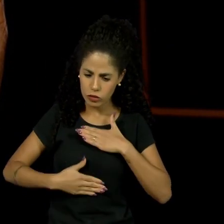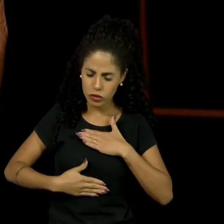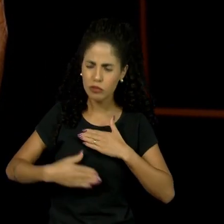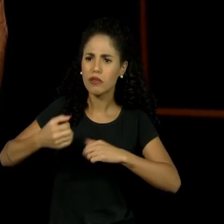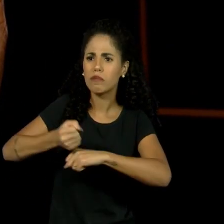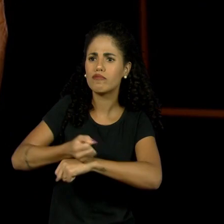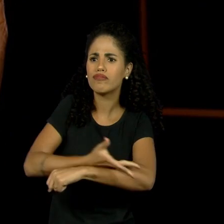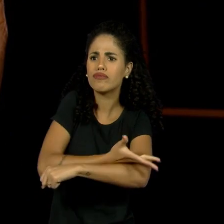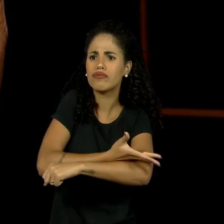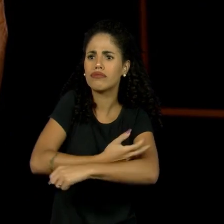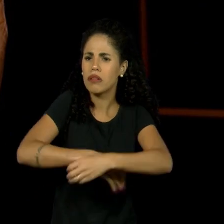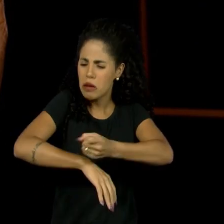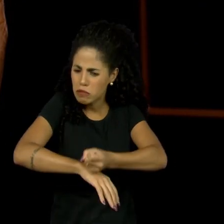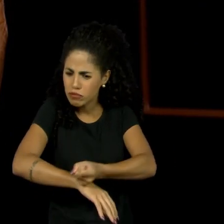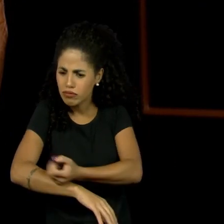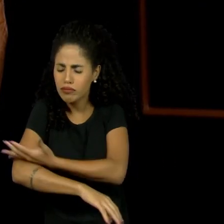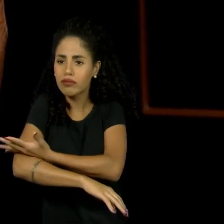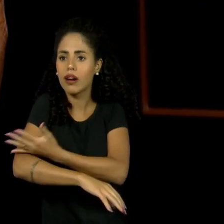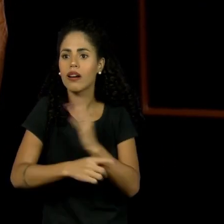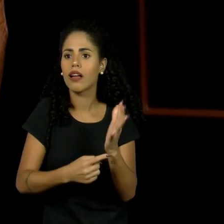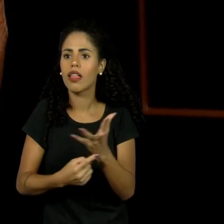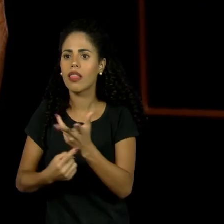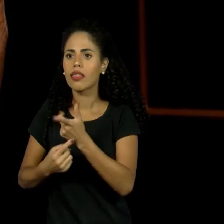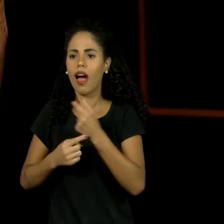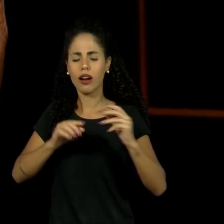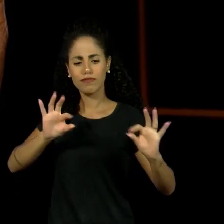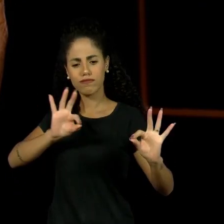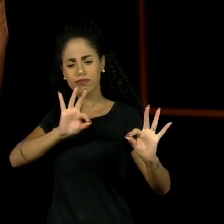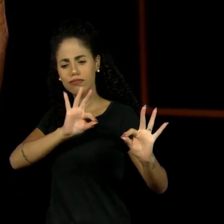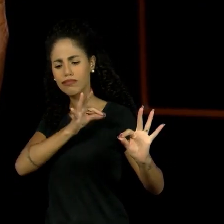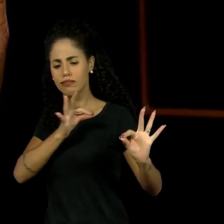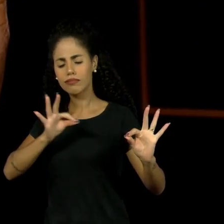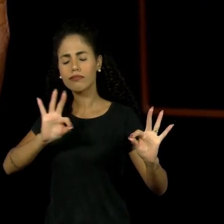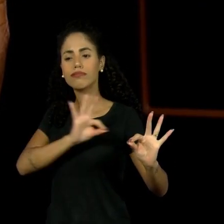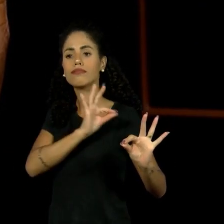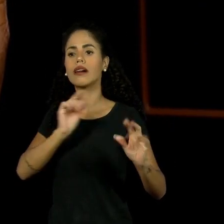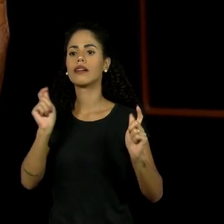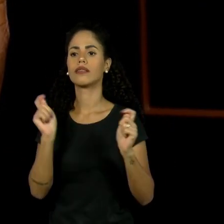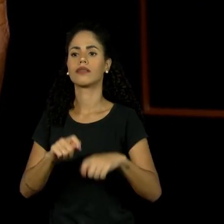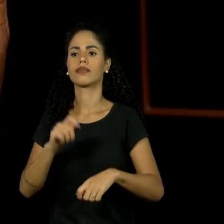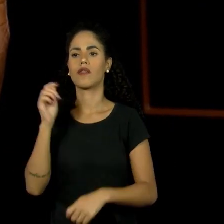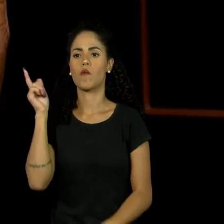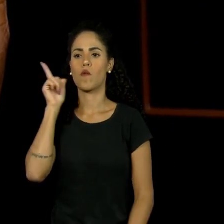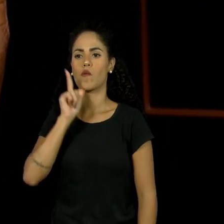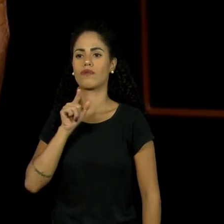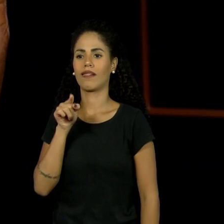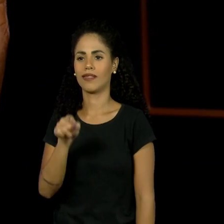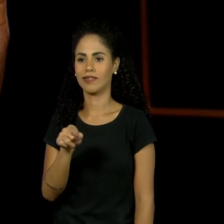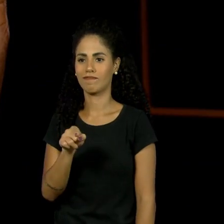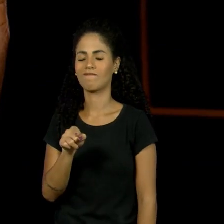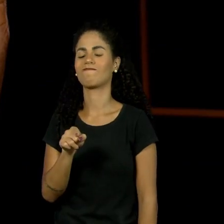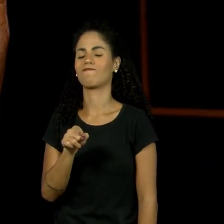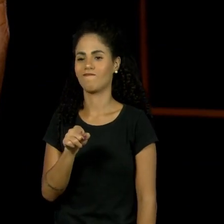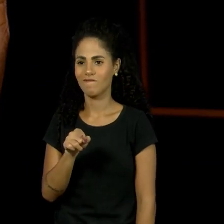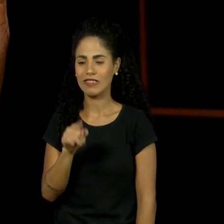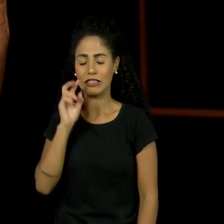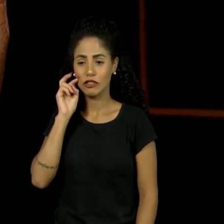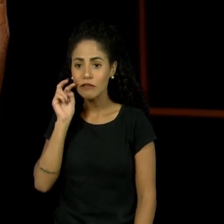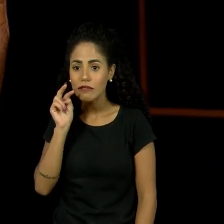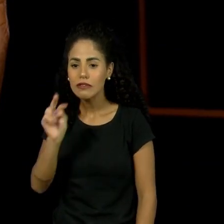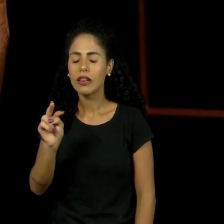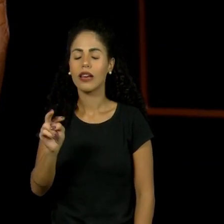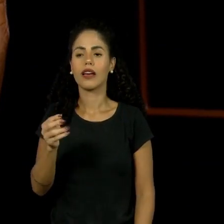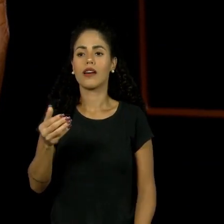que essa dramaticidade é possível de ser, né, de a gente abrir